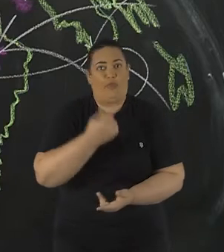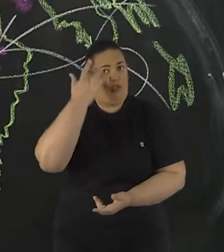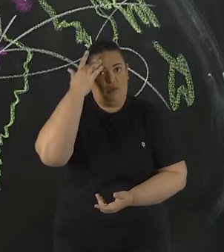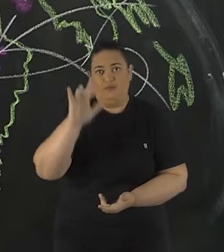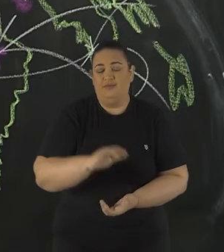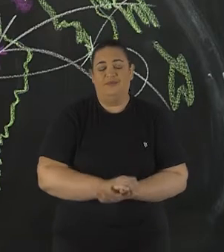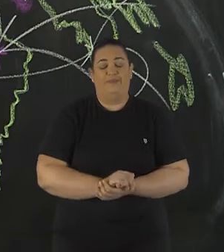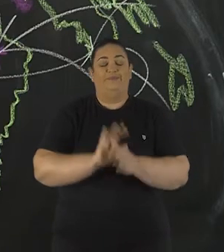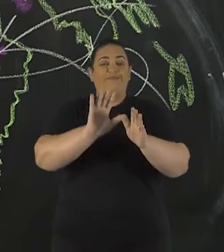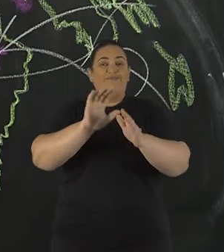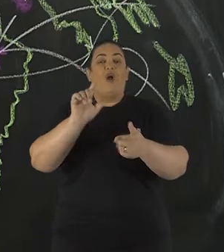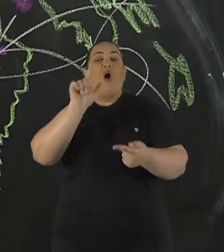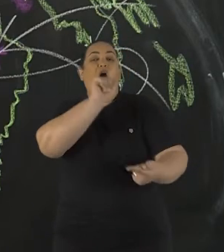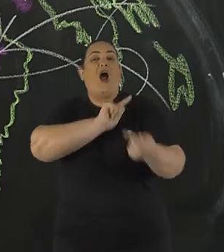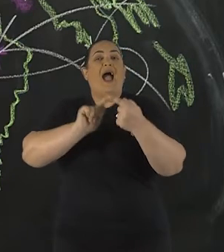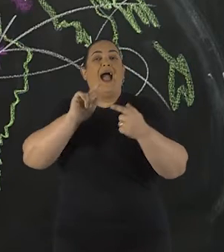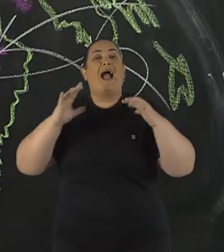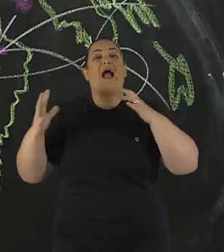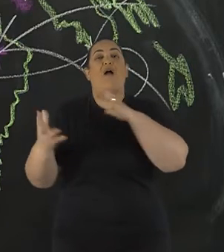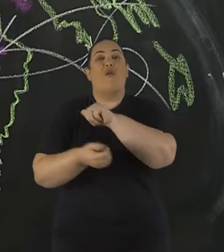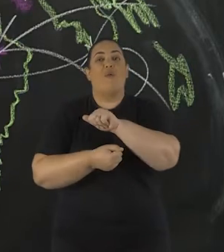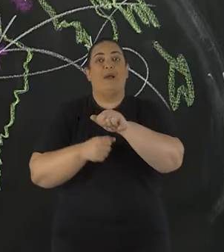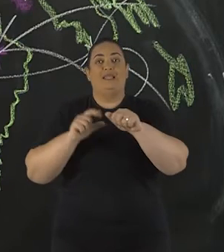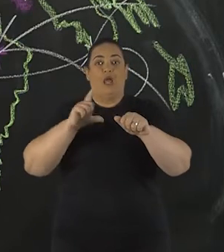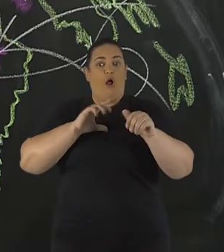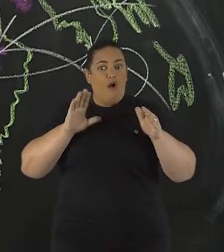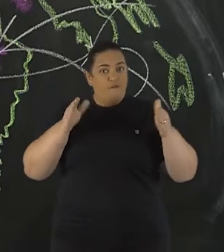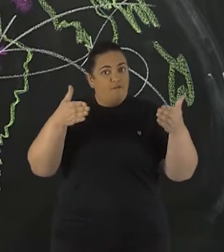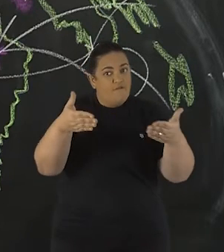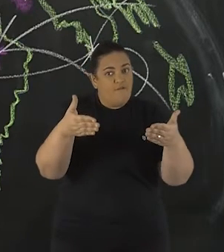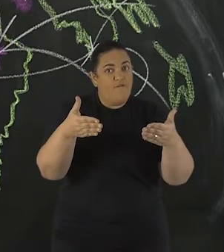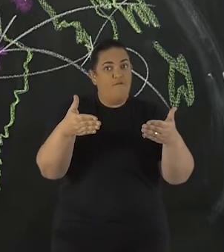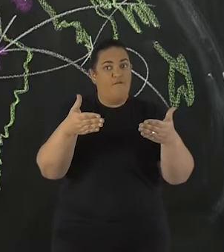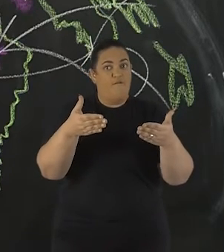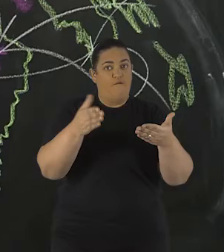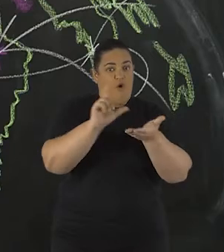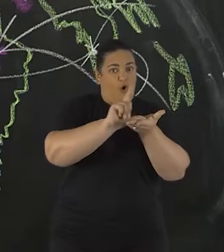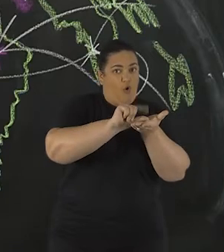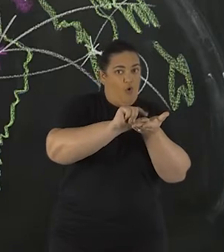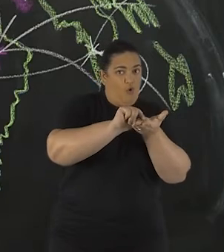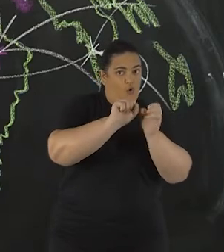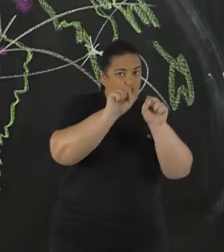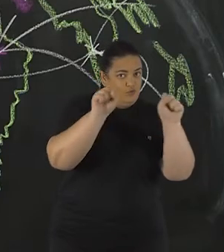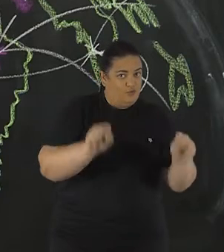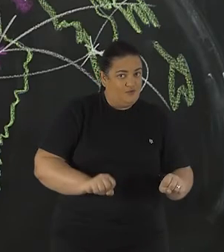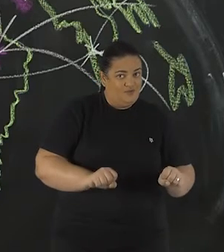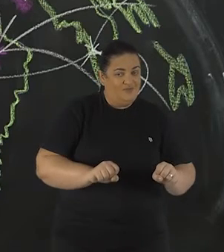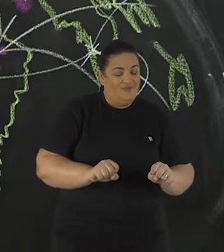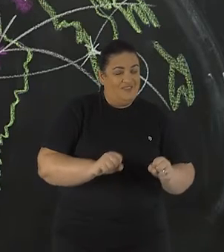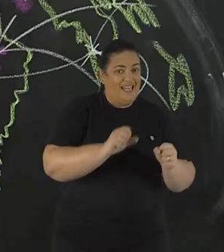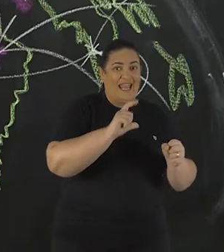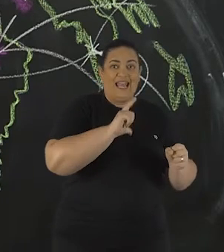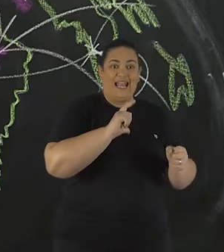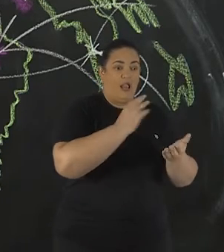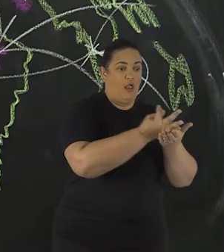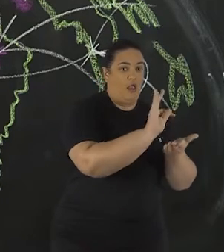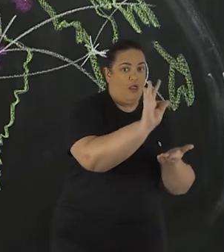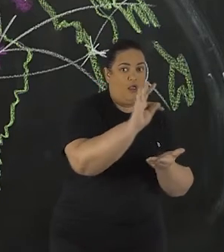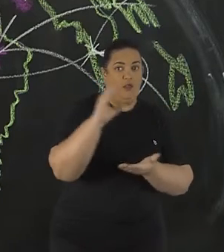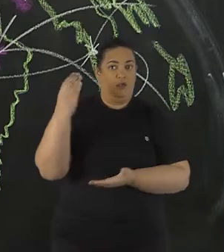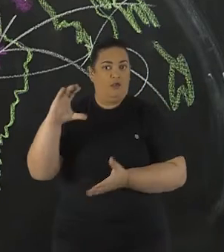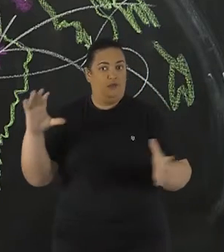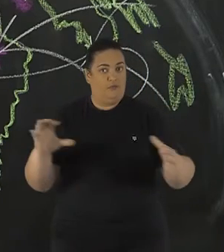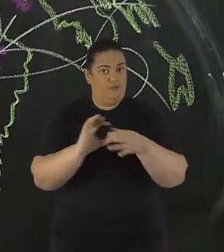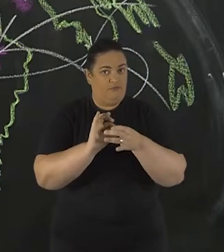a globalização, no seu sentido do capitalismo técnico, científico e informacional, ele vai estar